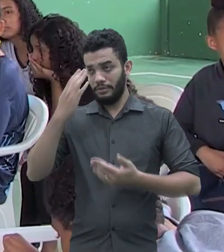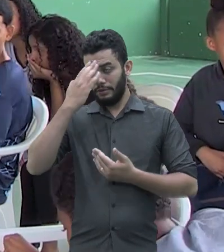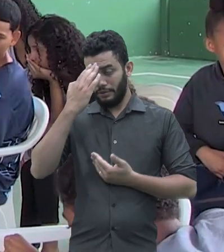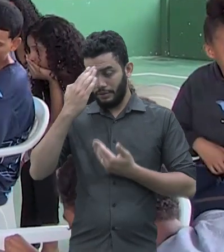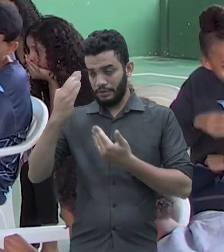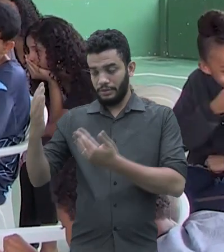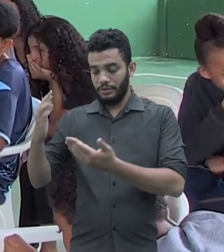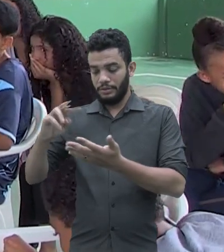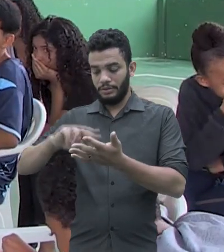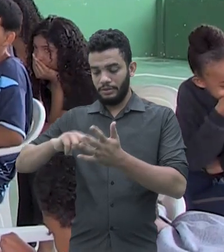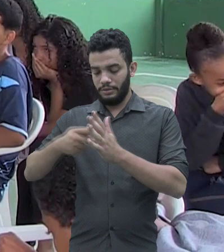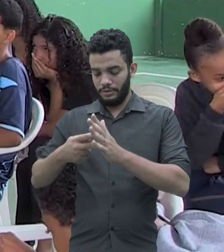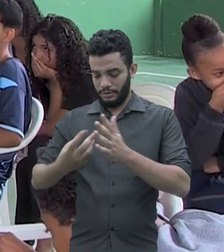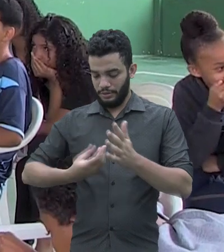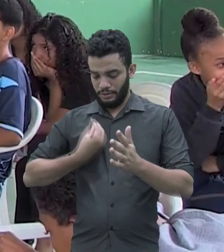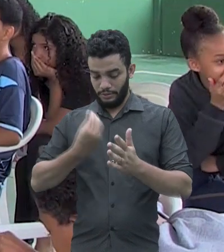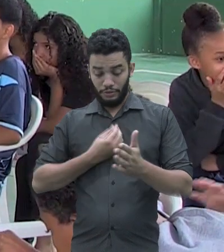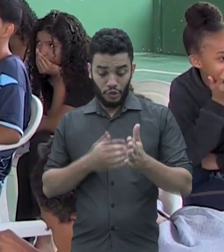em meio de todos.